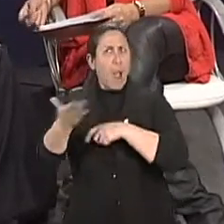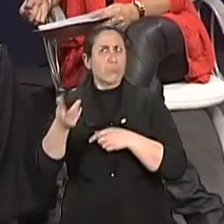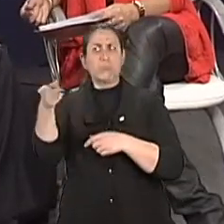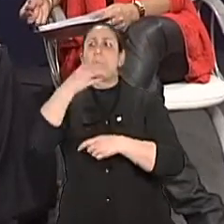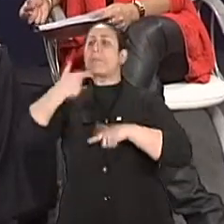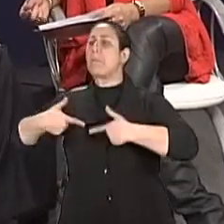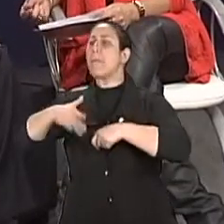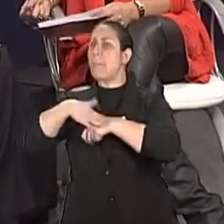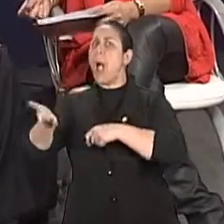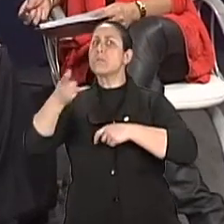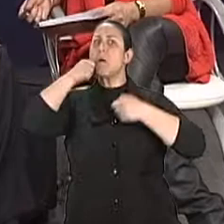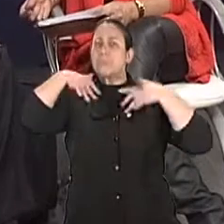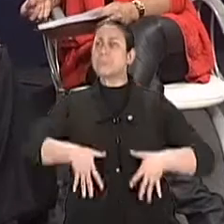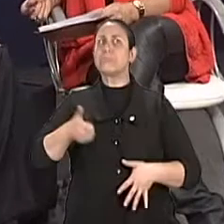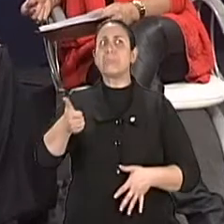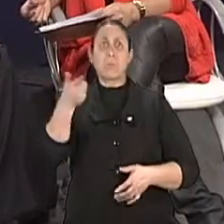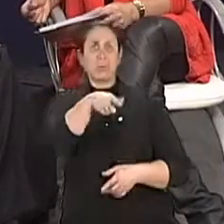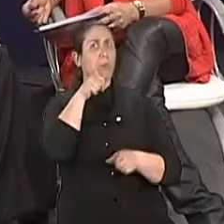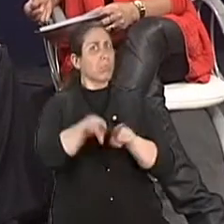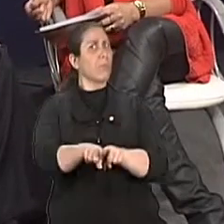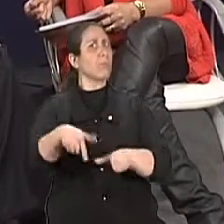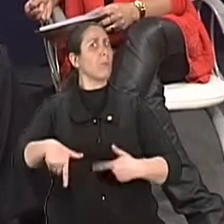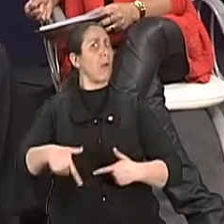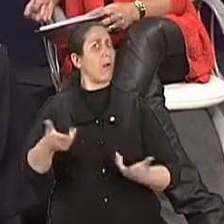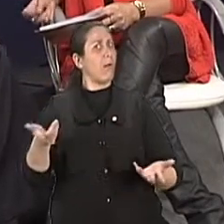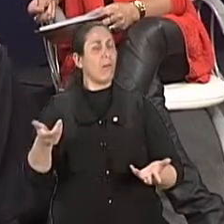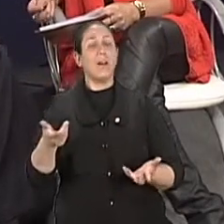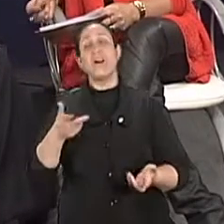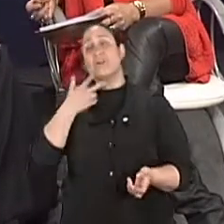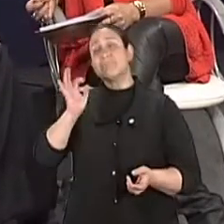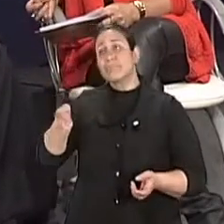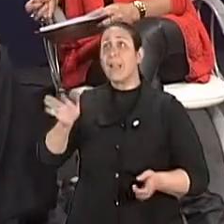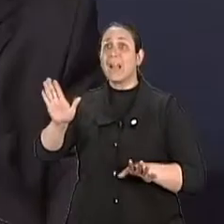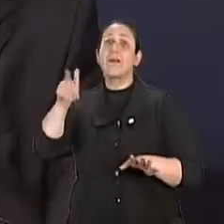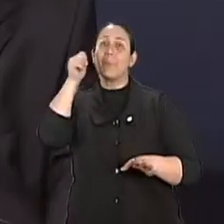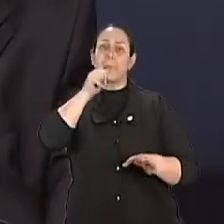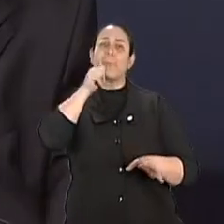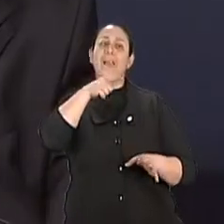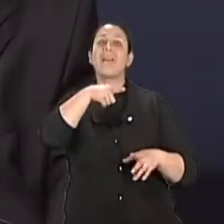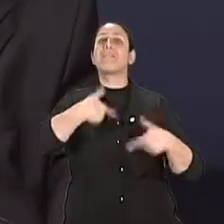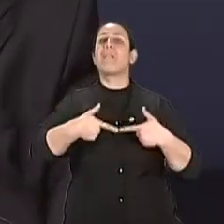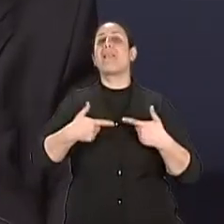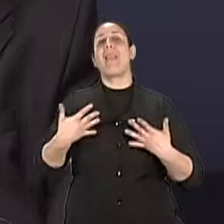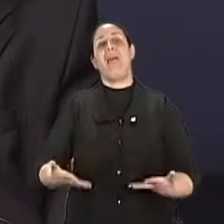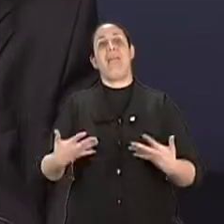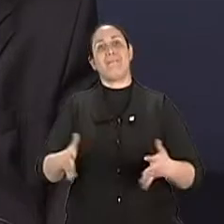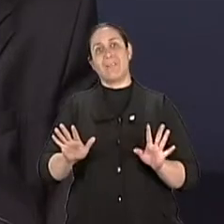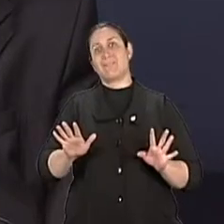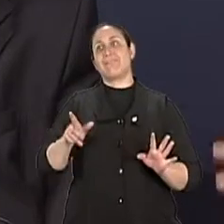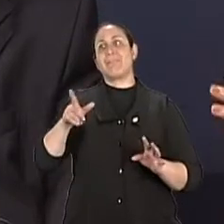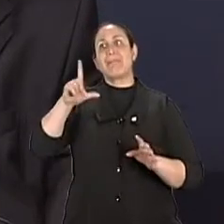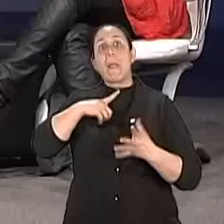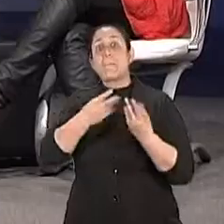trabalhando 3 jornadas, 4 por dia, doutor. Mas é preferível que a mulher fique com o trabalho menos pesado. Ah, ok.